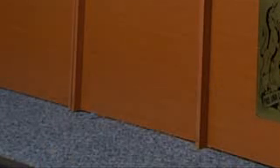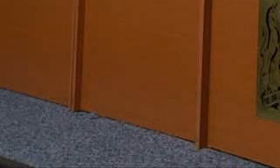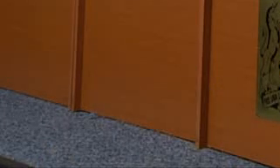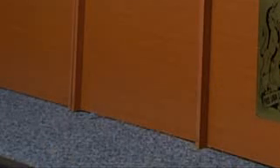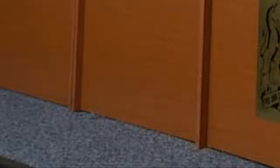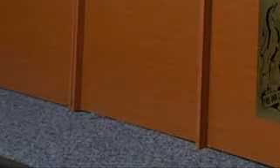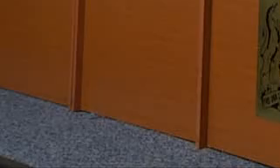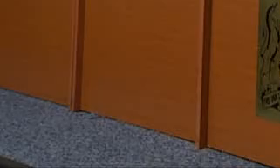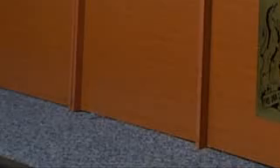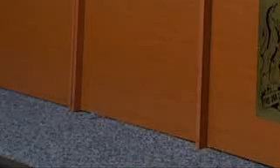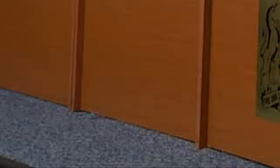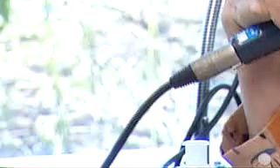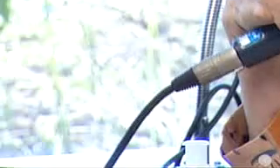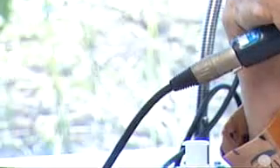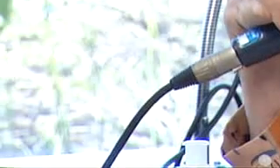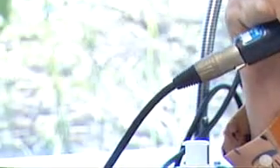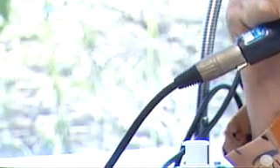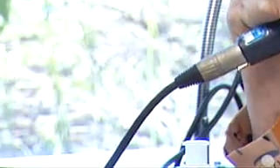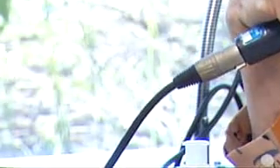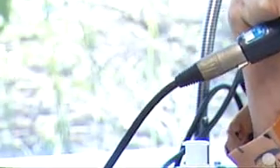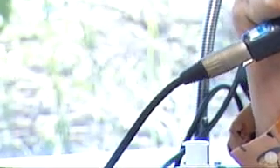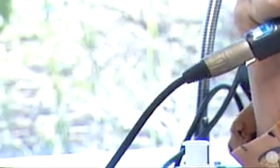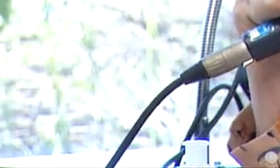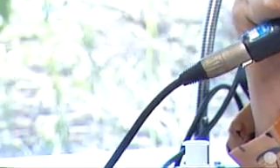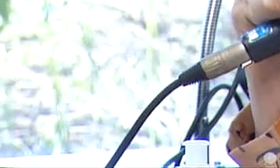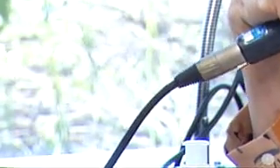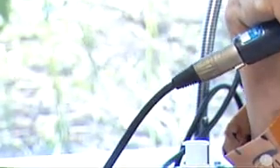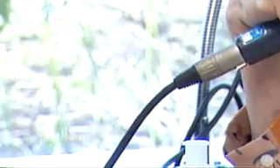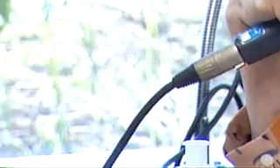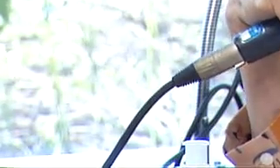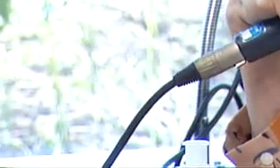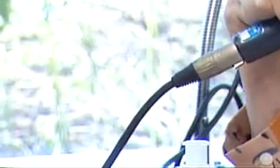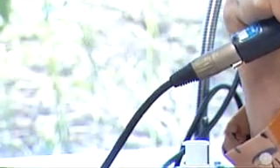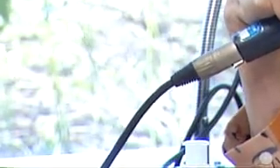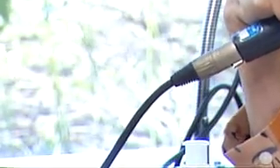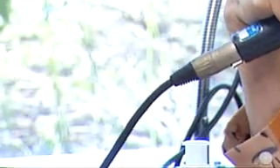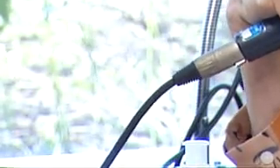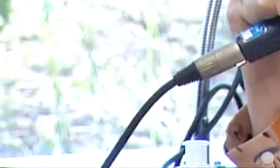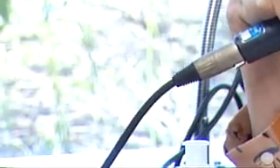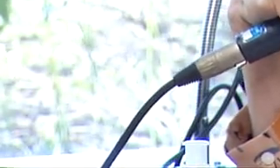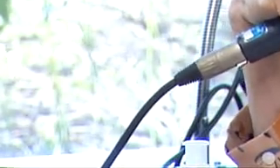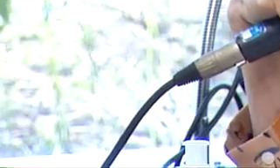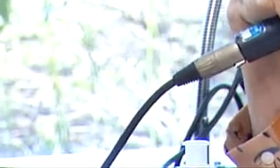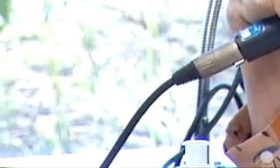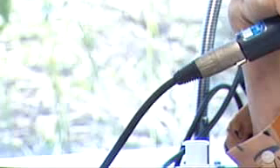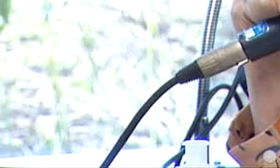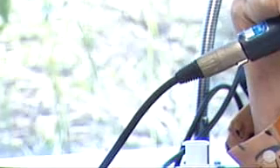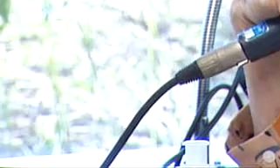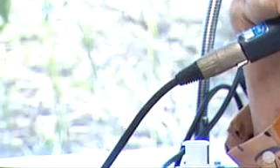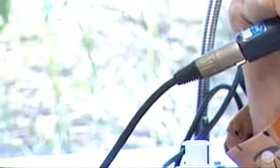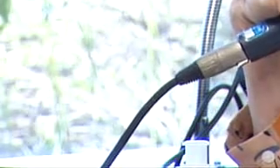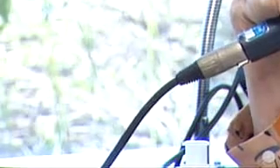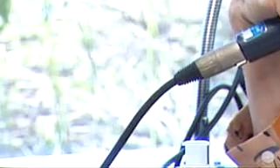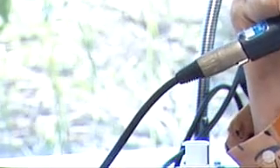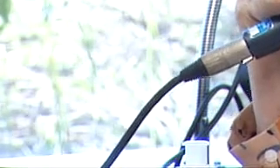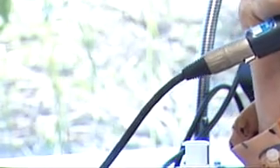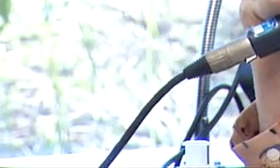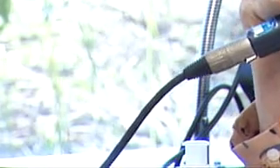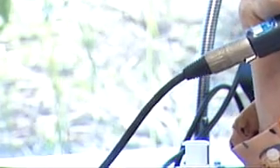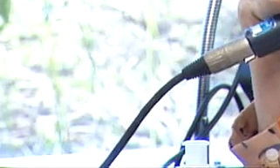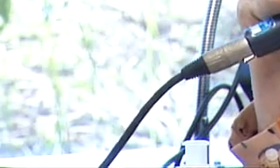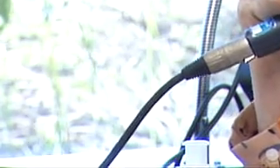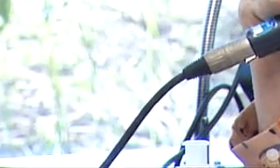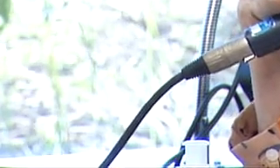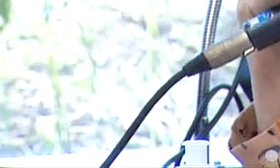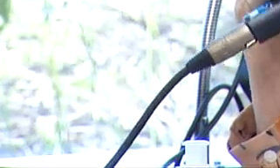o secretário aqui ó para garantir a Participação Popular foi disponibilizada acesso online é um formulário para indicar as áreas a serem priorizadas